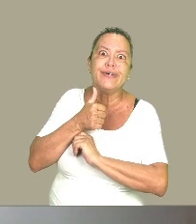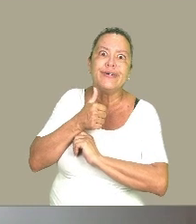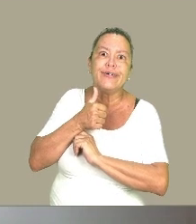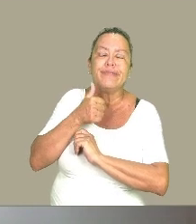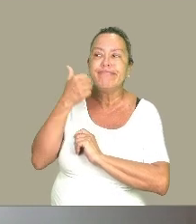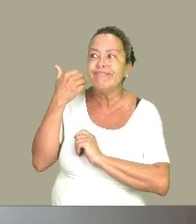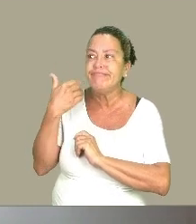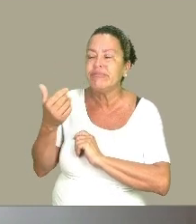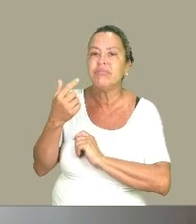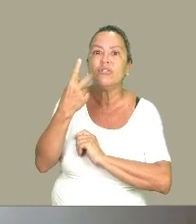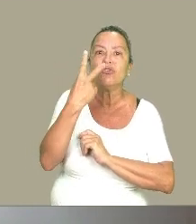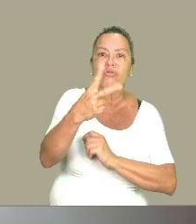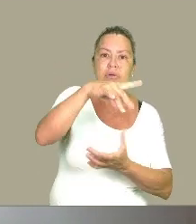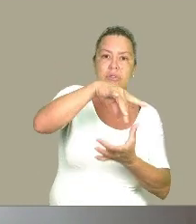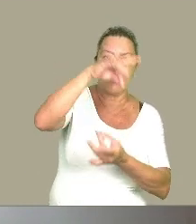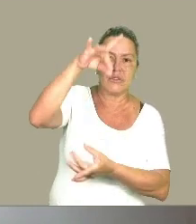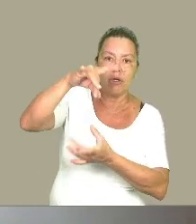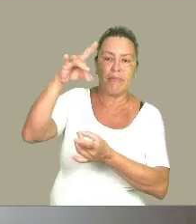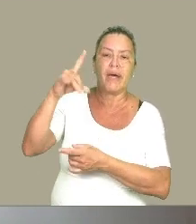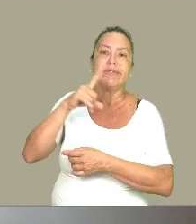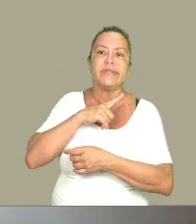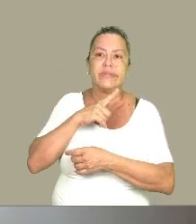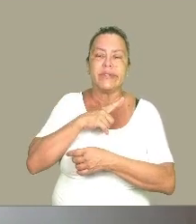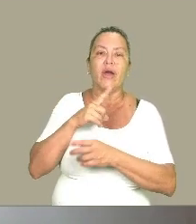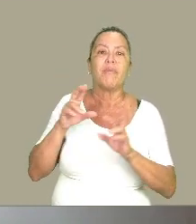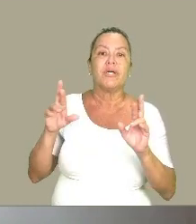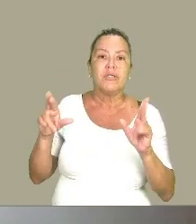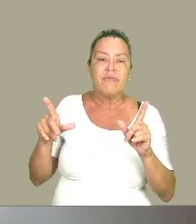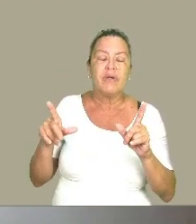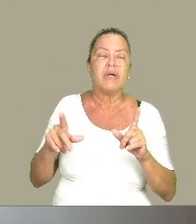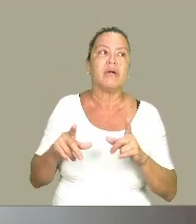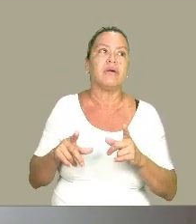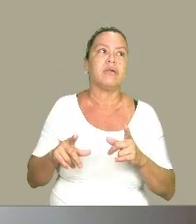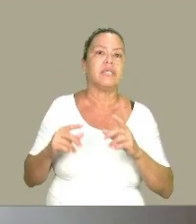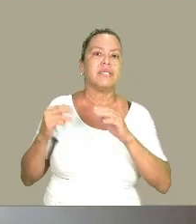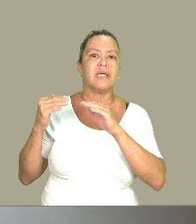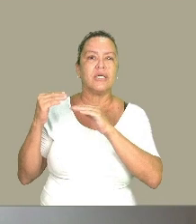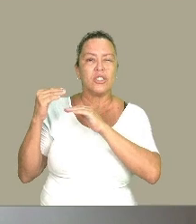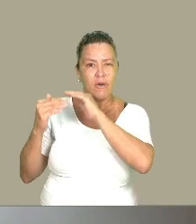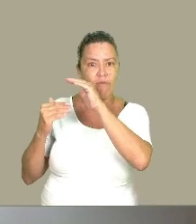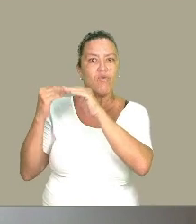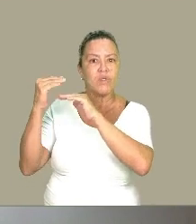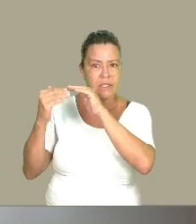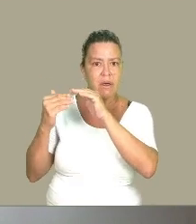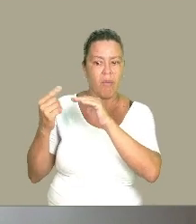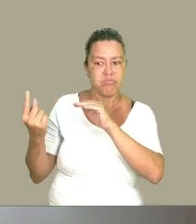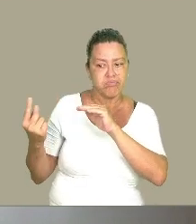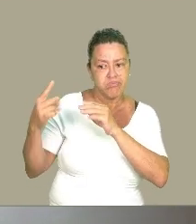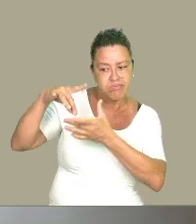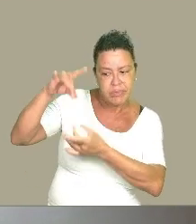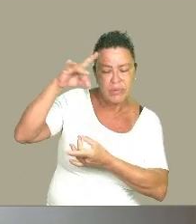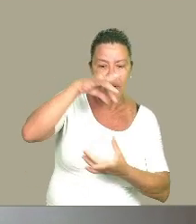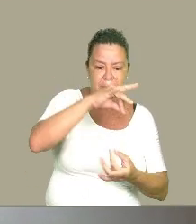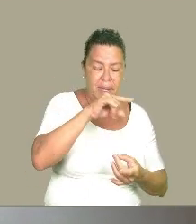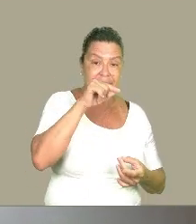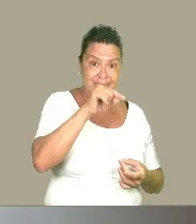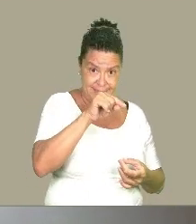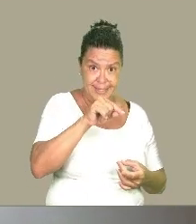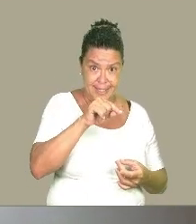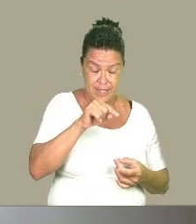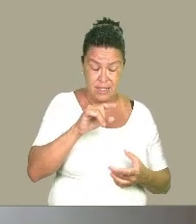dois espíritos existe uma diferença evolutiva entre eles. Nesse